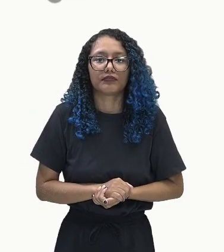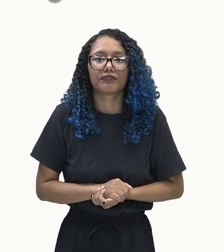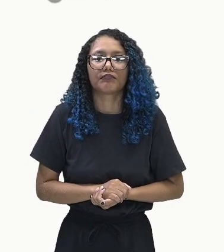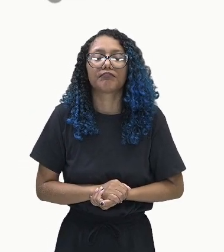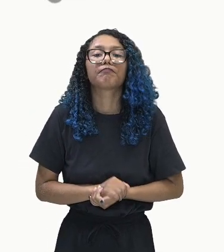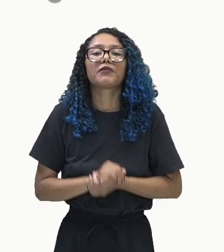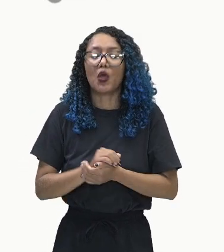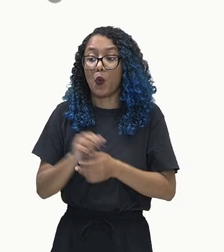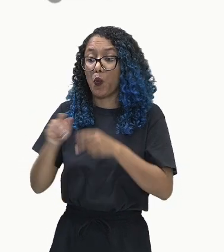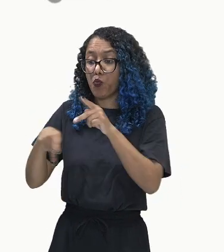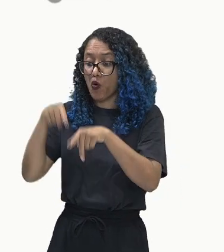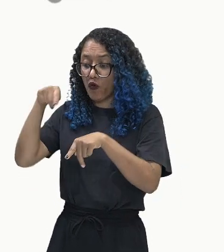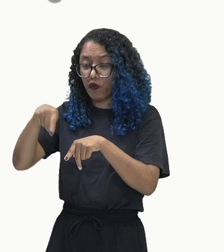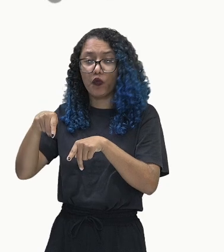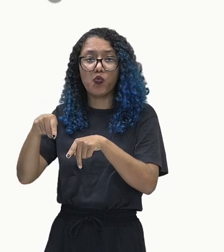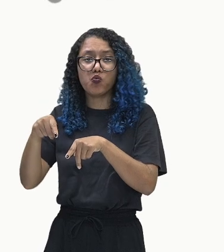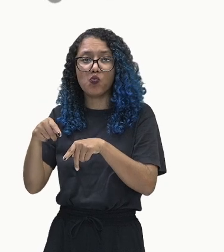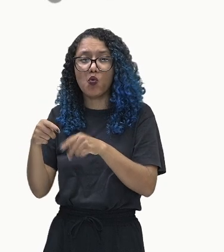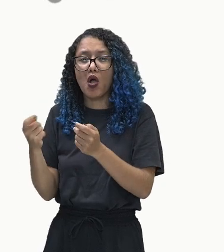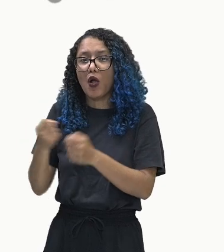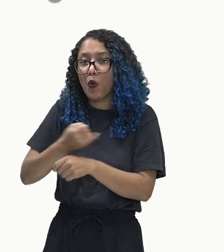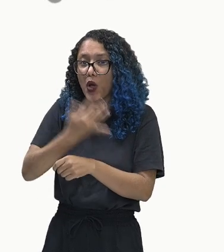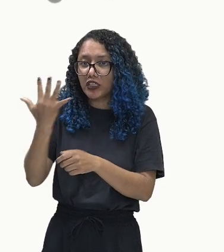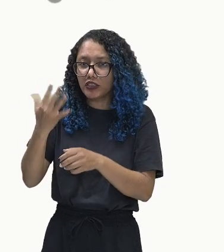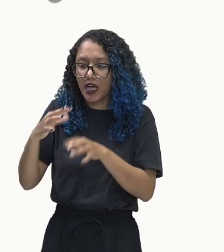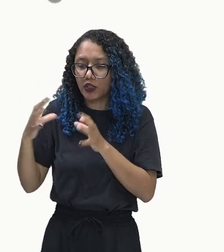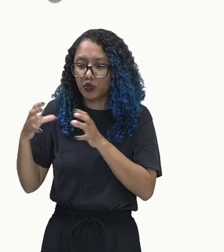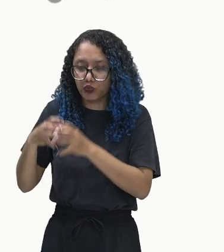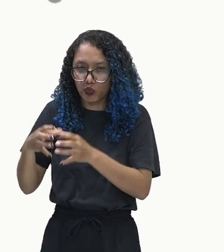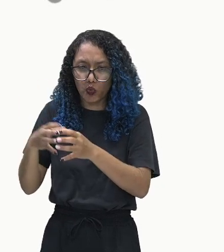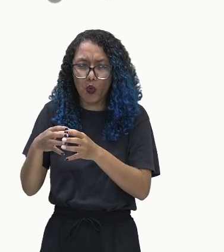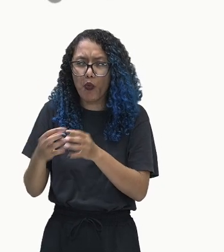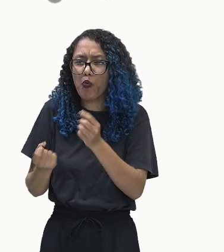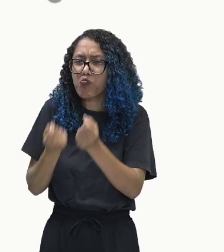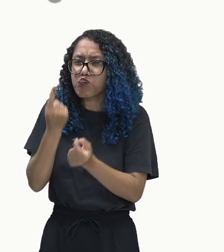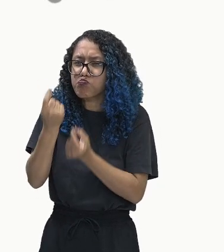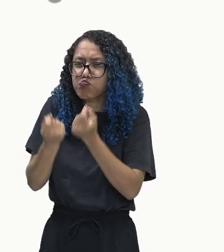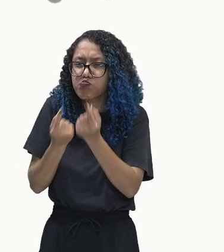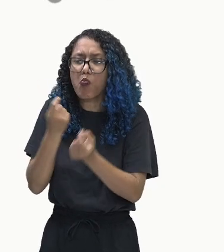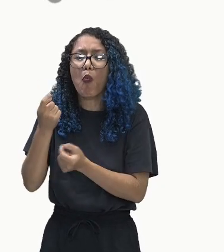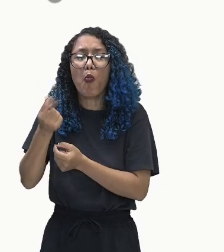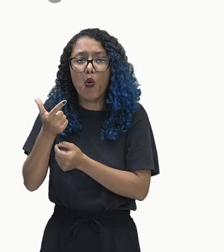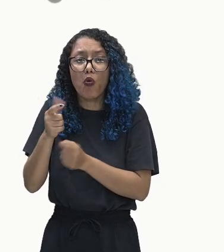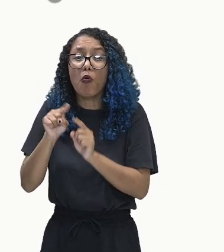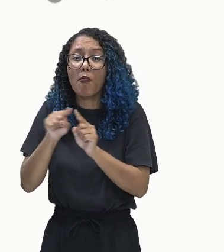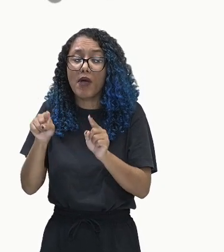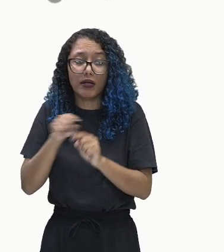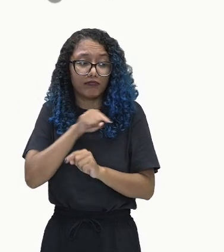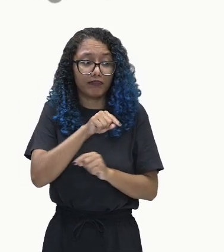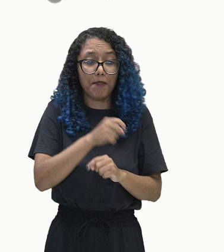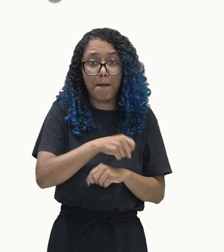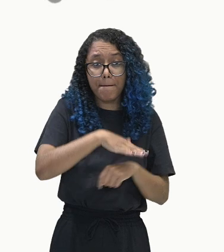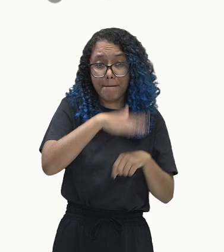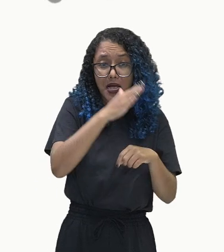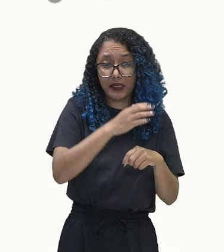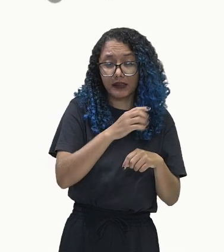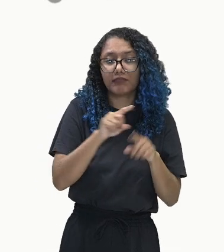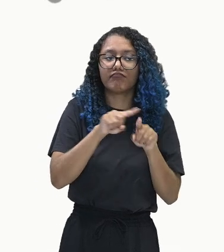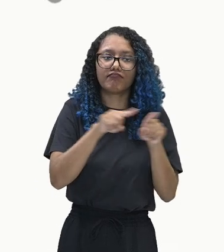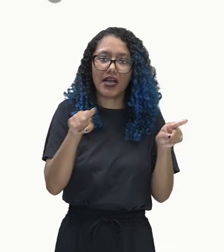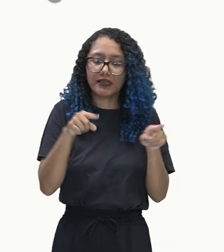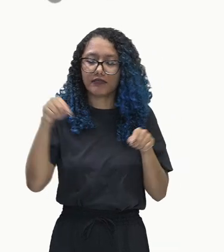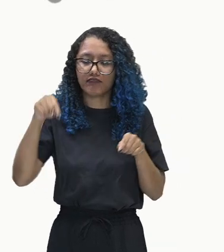atenienses derrotaram os persas. Dário passou, então, a preparar